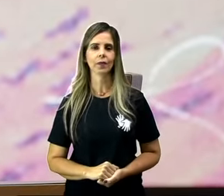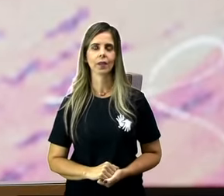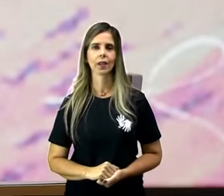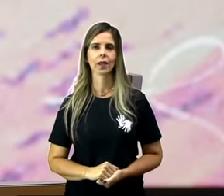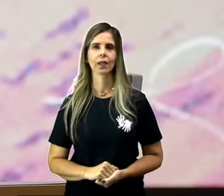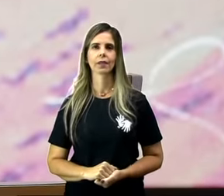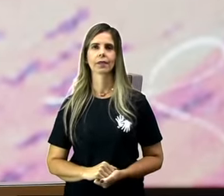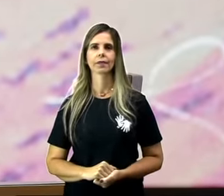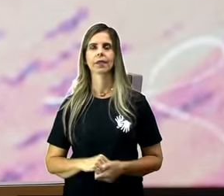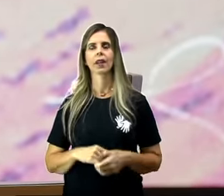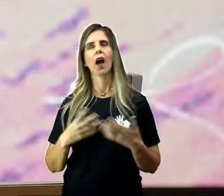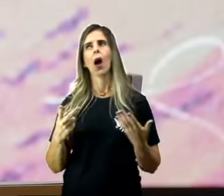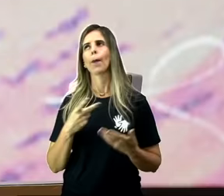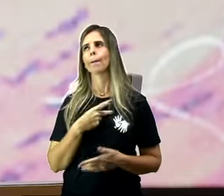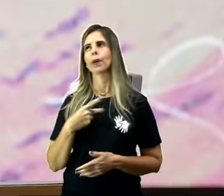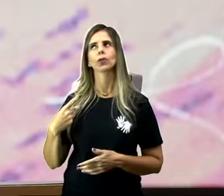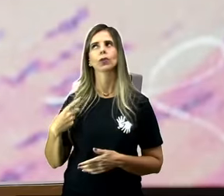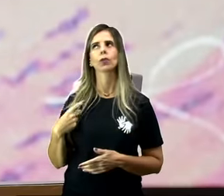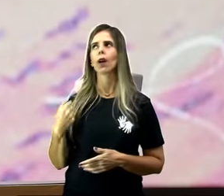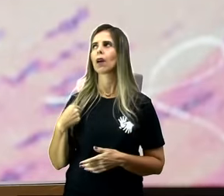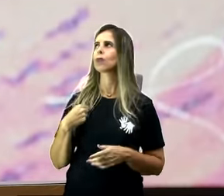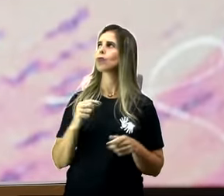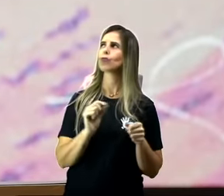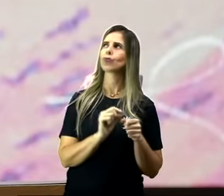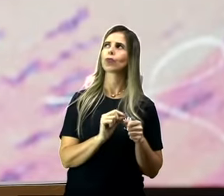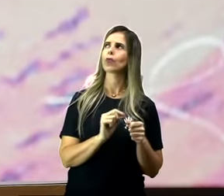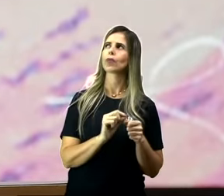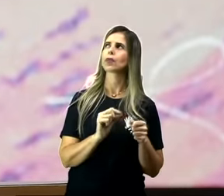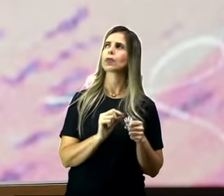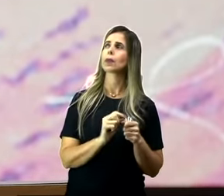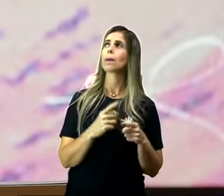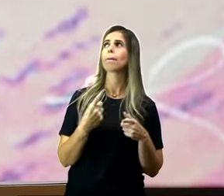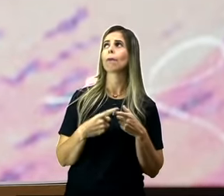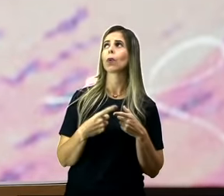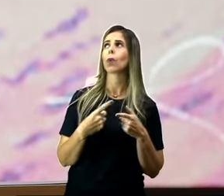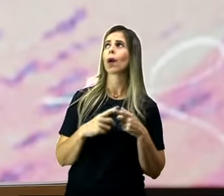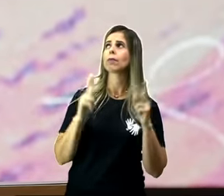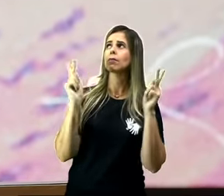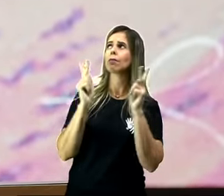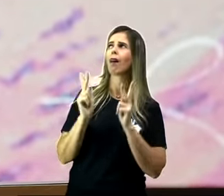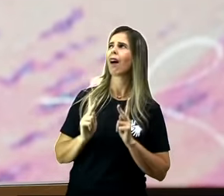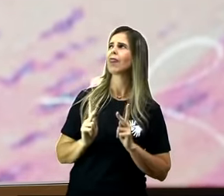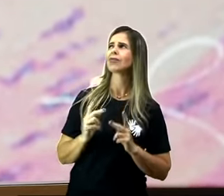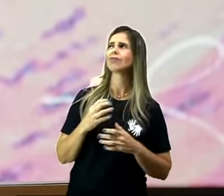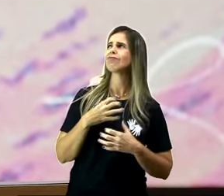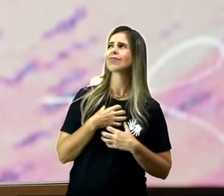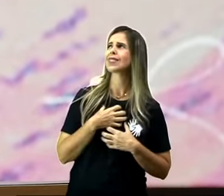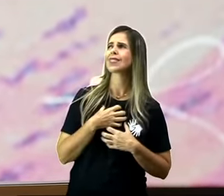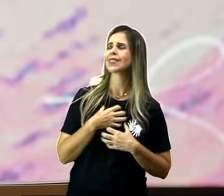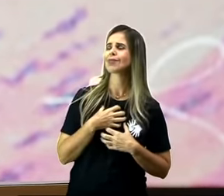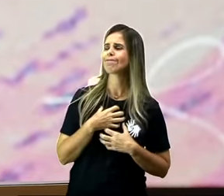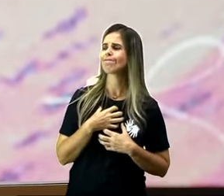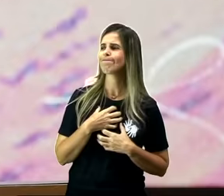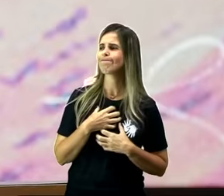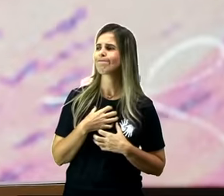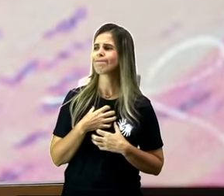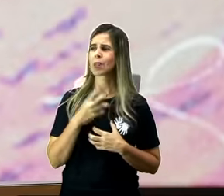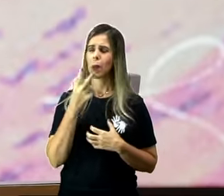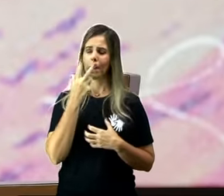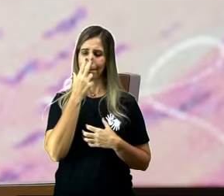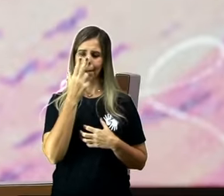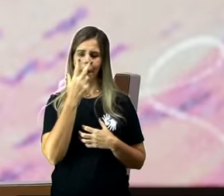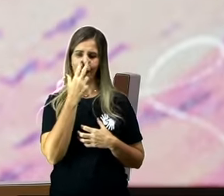Ah, pastor, eu não vou fazer isso porque eu não estou sentindo paz. Eu não vou seguir essa direção porque eu estou percebendo que tem muita coisa contrária vindo e acontecendo.